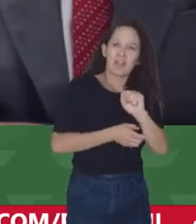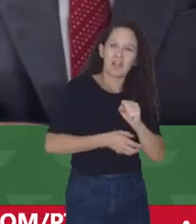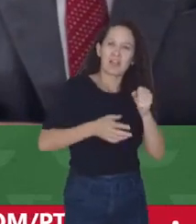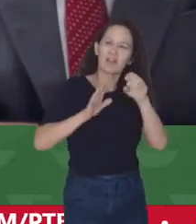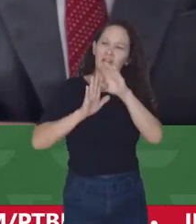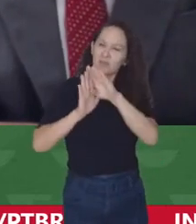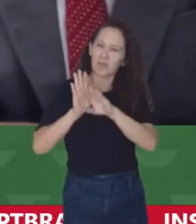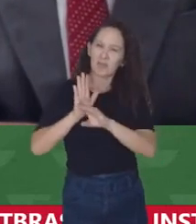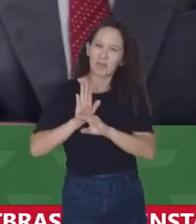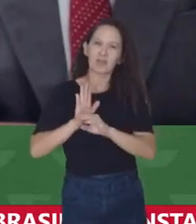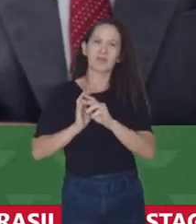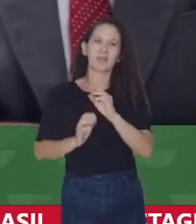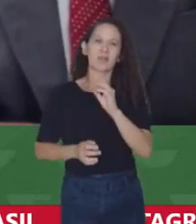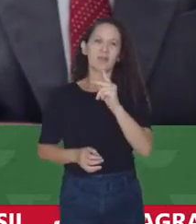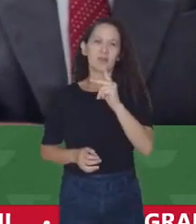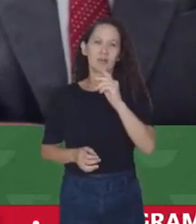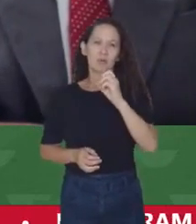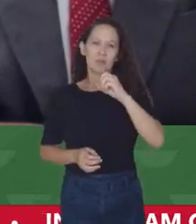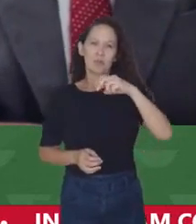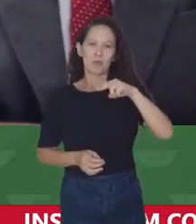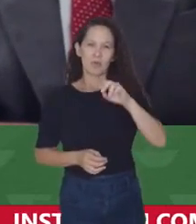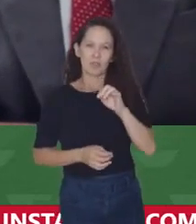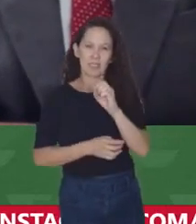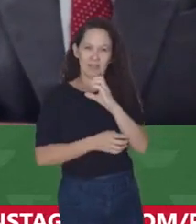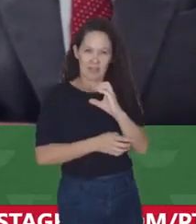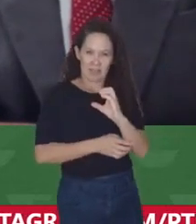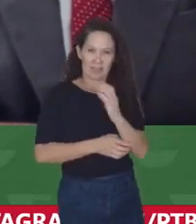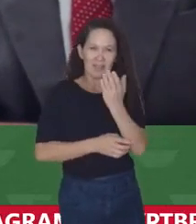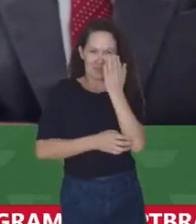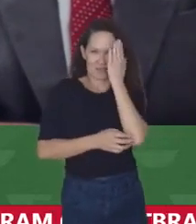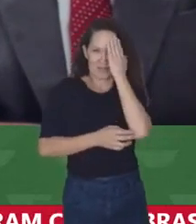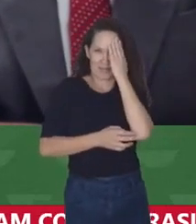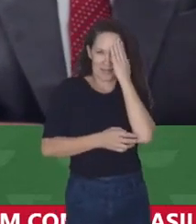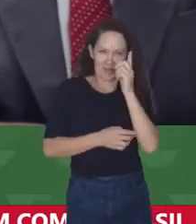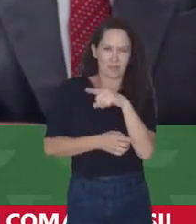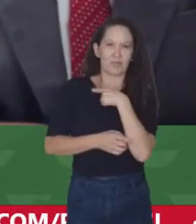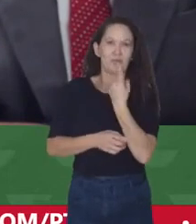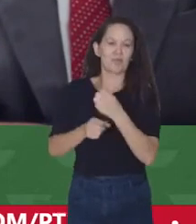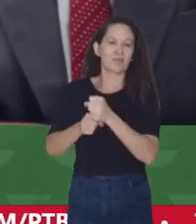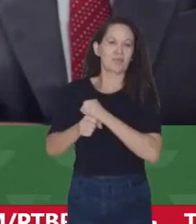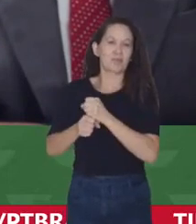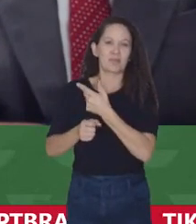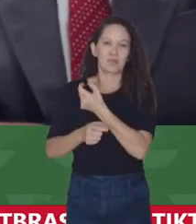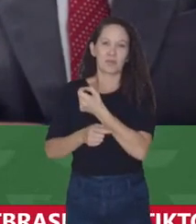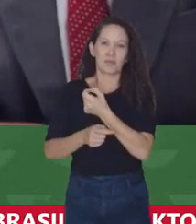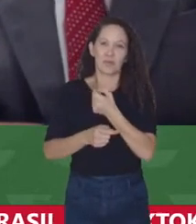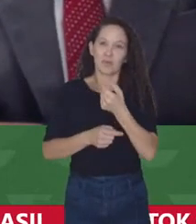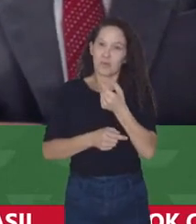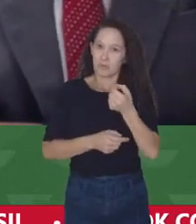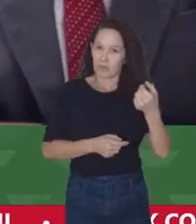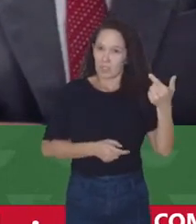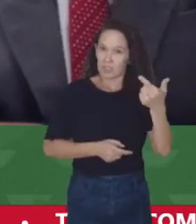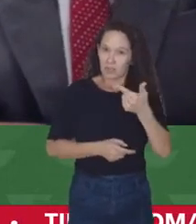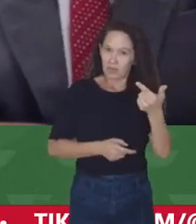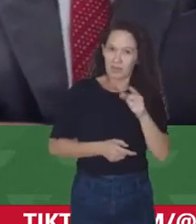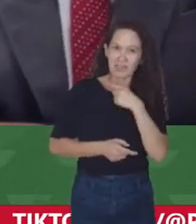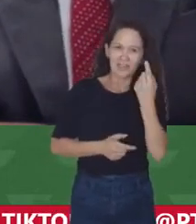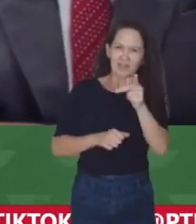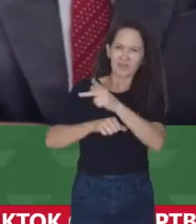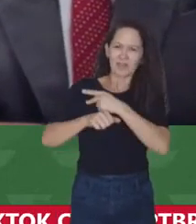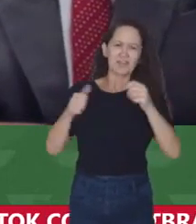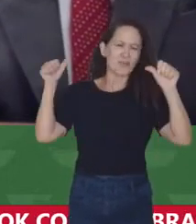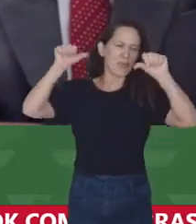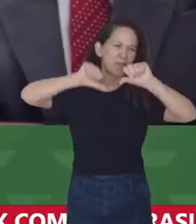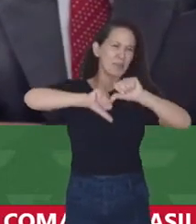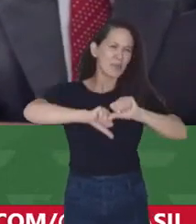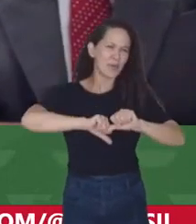nós que fizemos tanto. Você sabe que em 2002, considerava o Brasil um dos países mais pessimistas